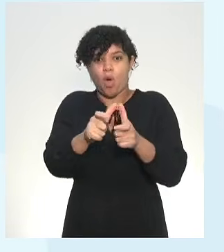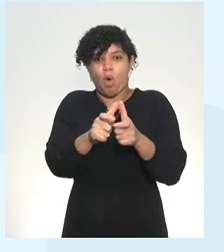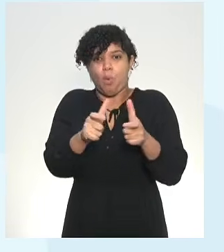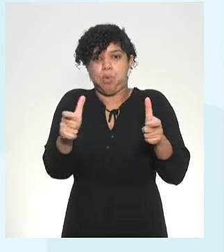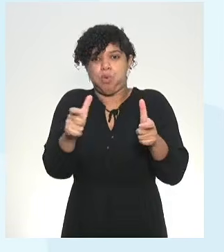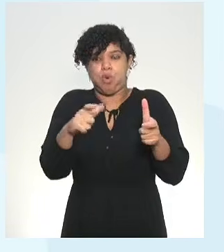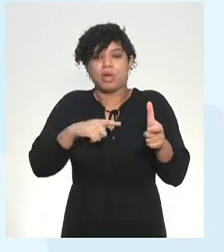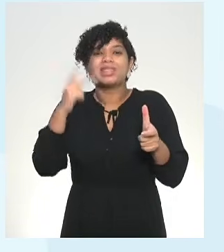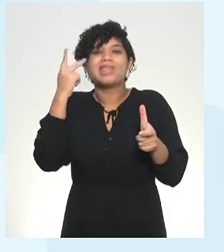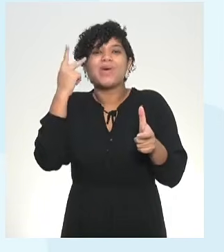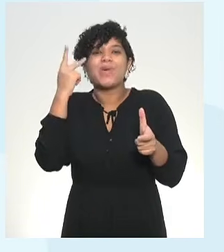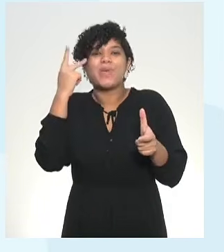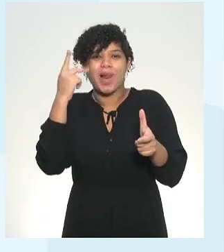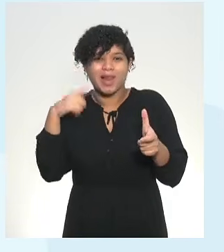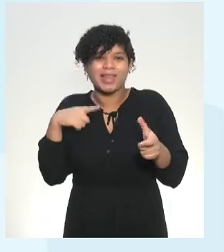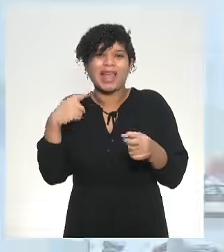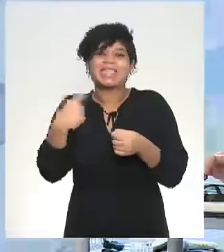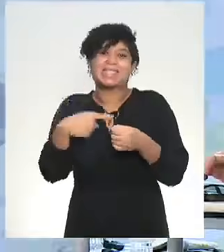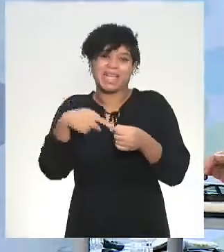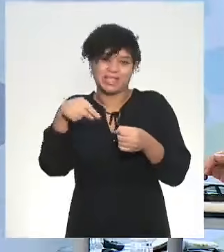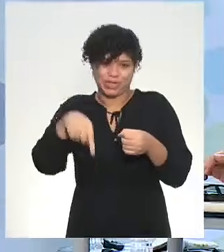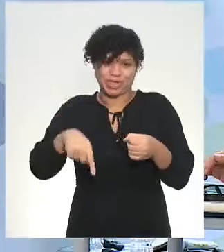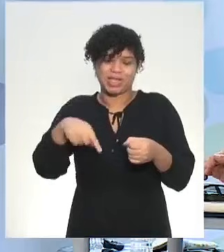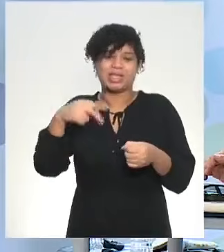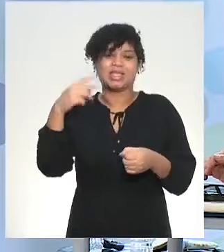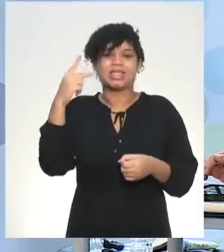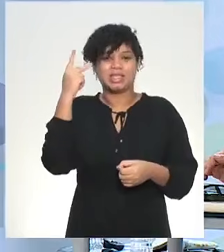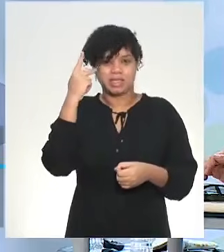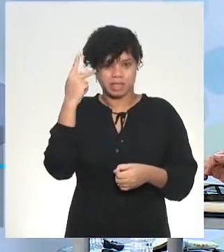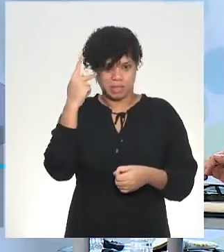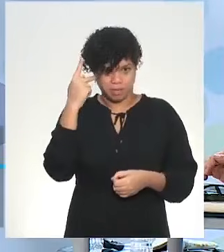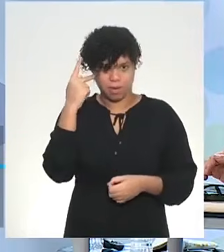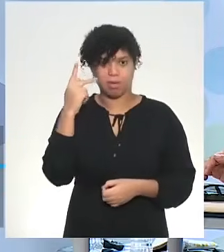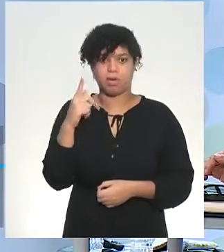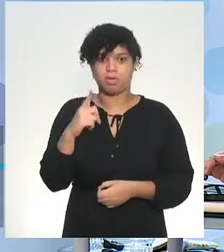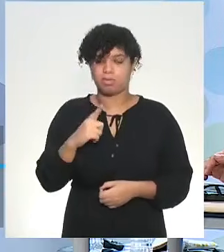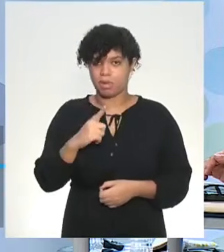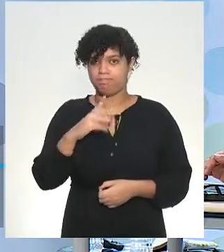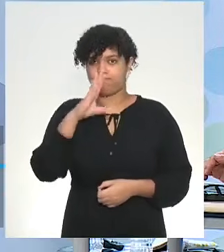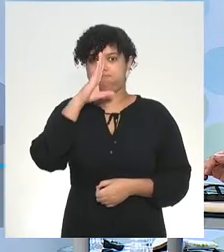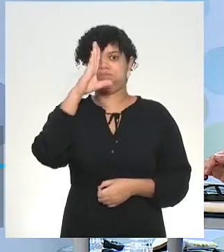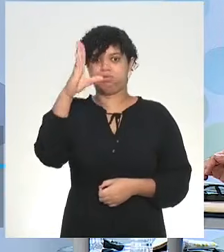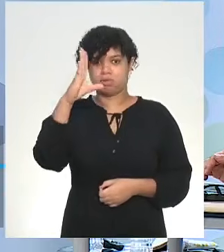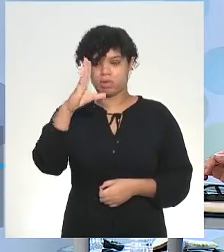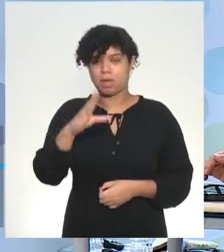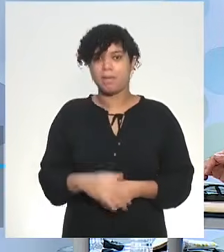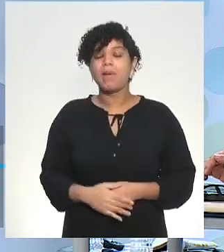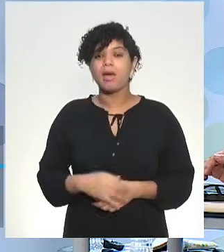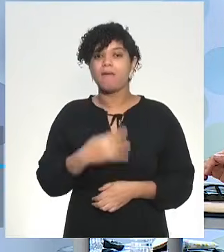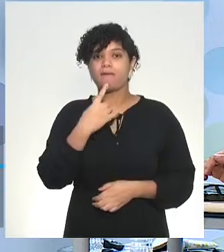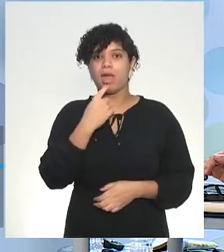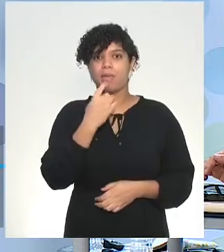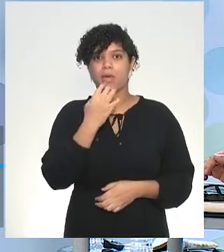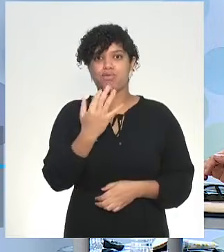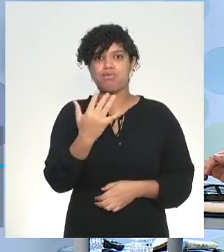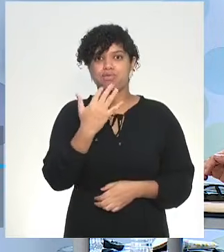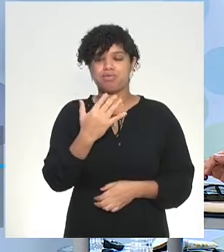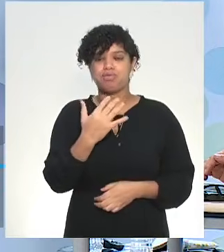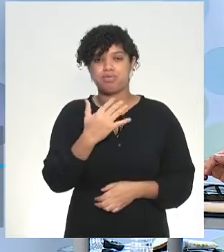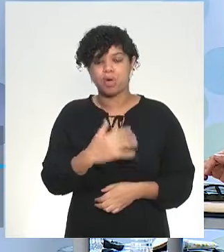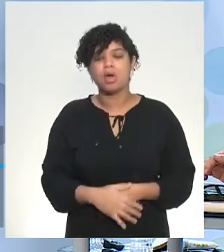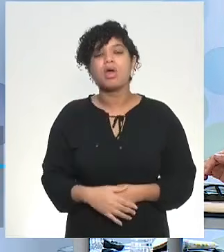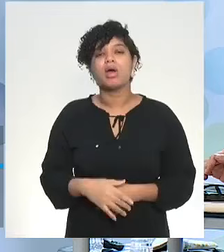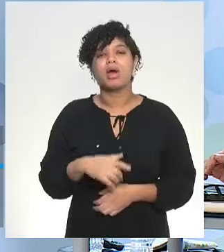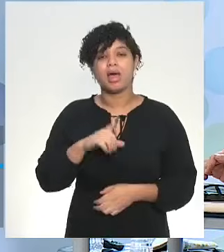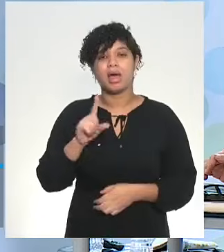como a principal, né, conurbando, né, ou seja, né, indo, né, verticalmente e se encontrando com